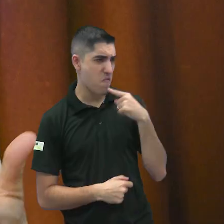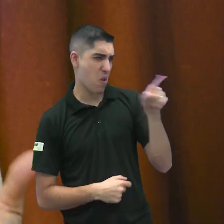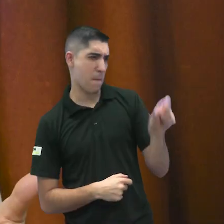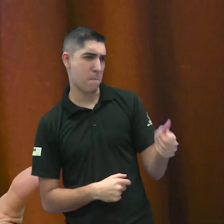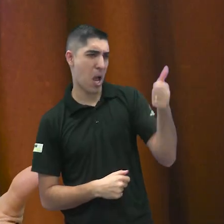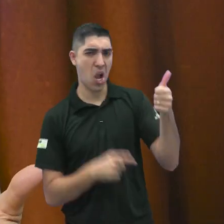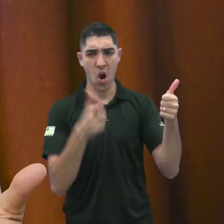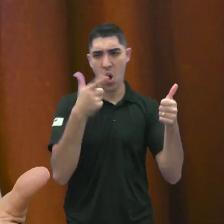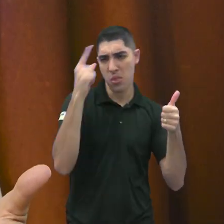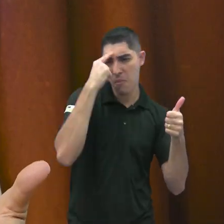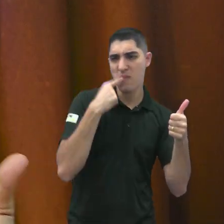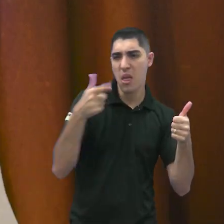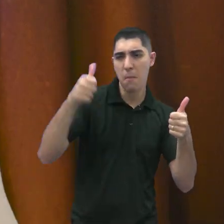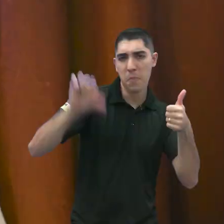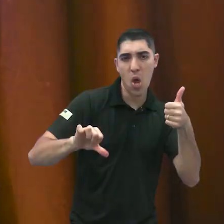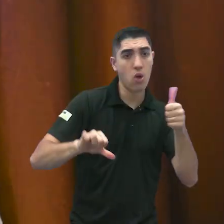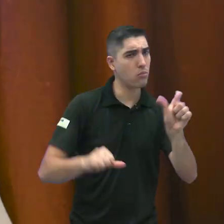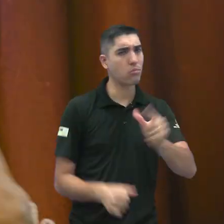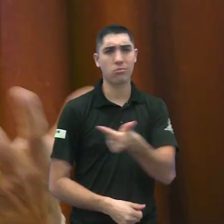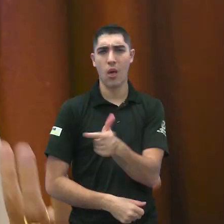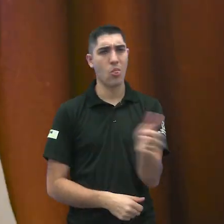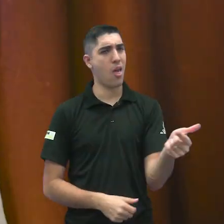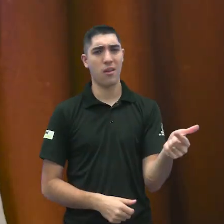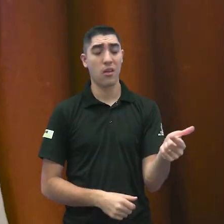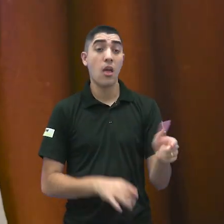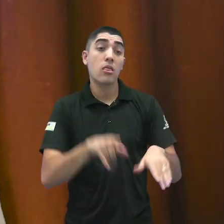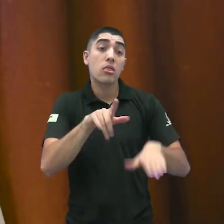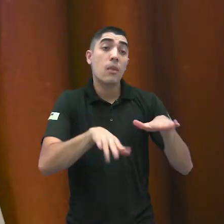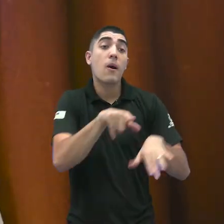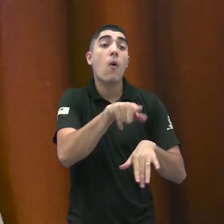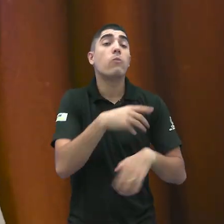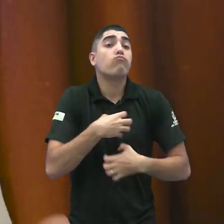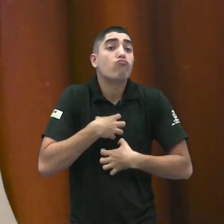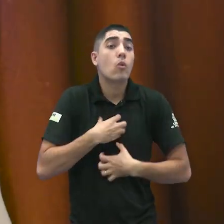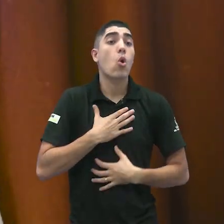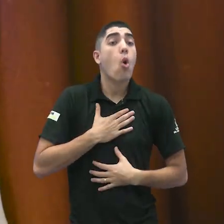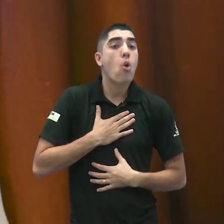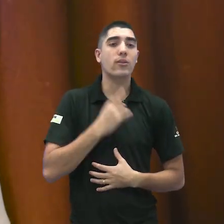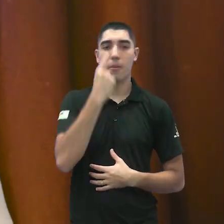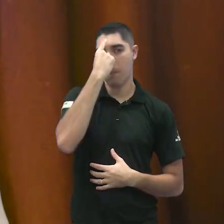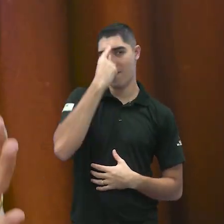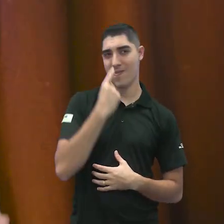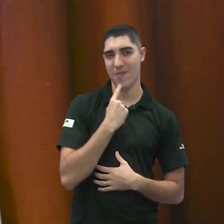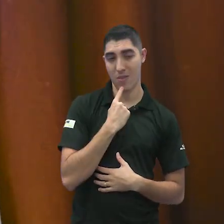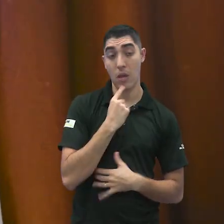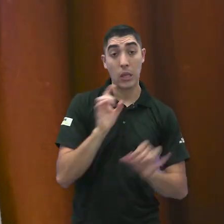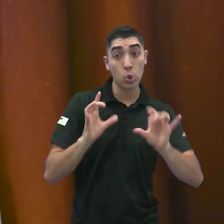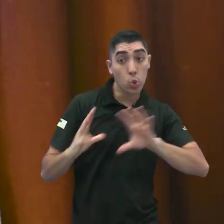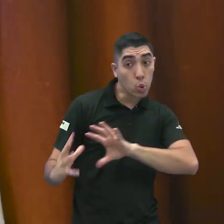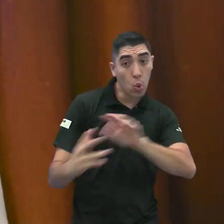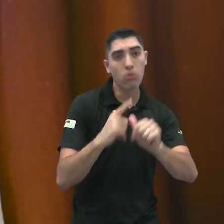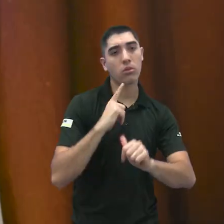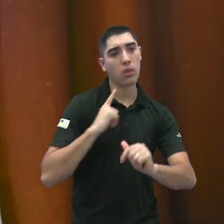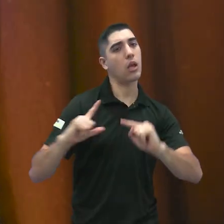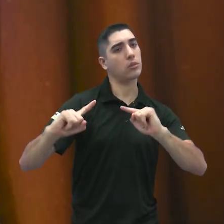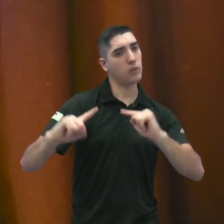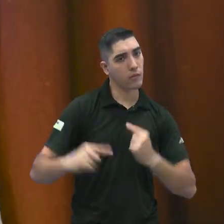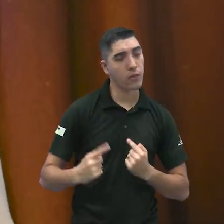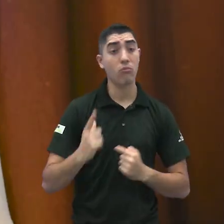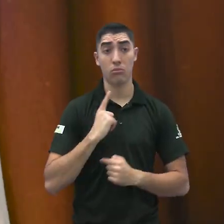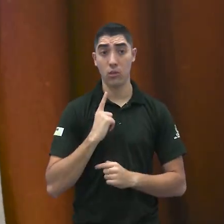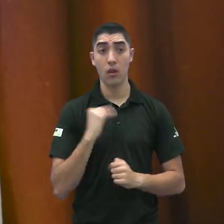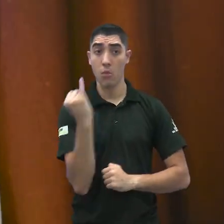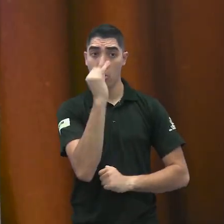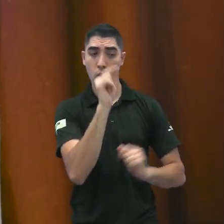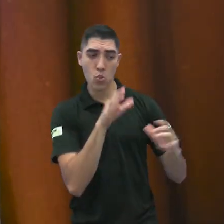melhor que o outro, né? Existem os desafios que você vai assumir e dentro de todos os desafios existe uma equipe e